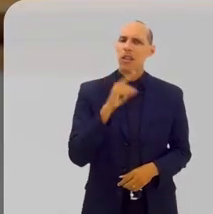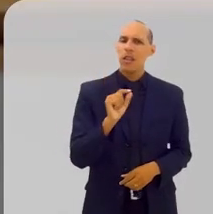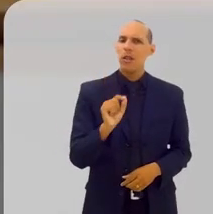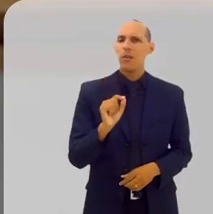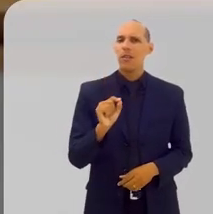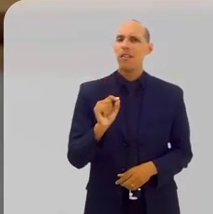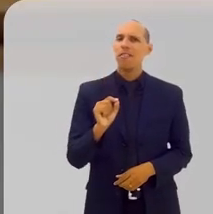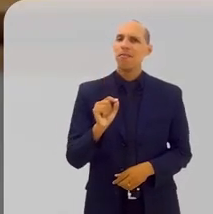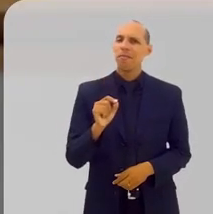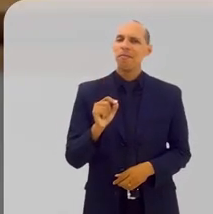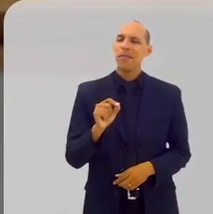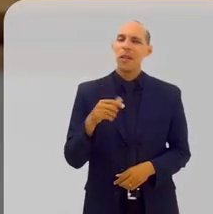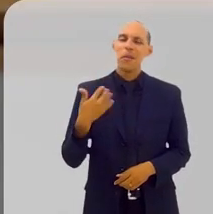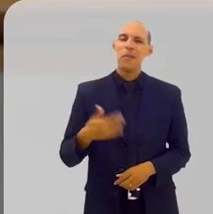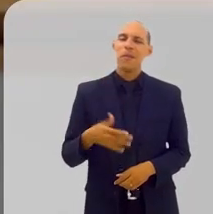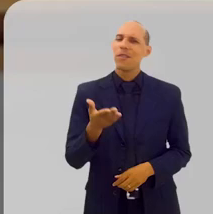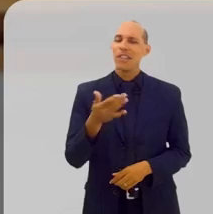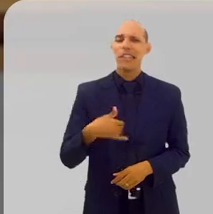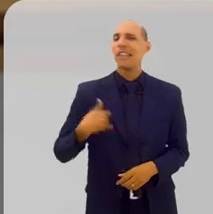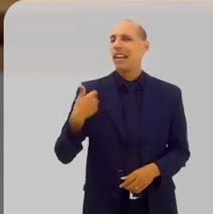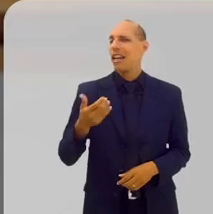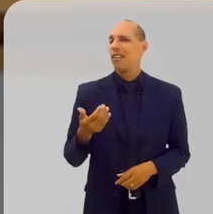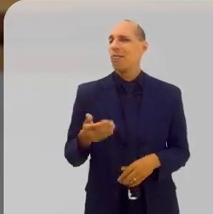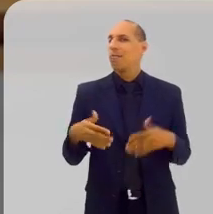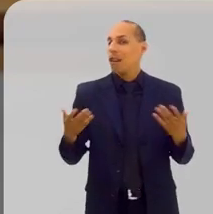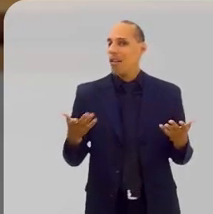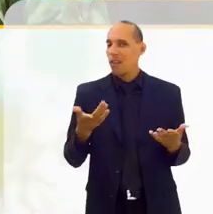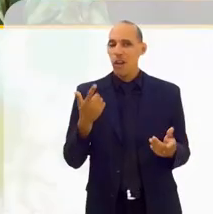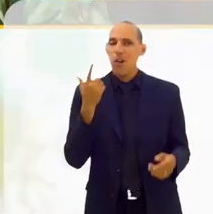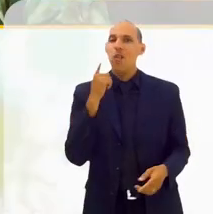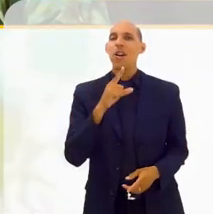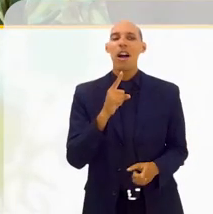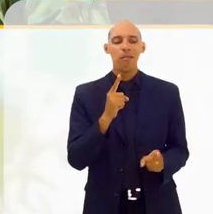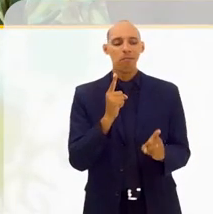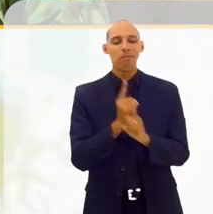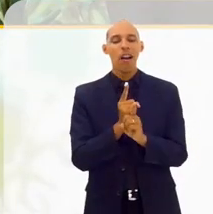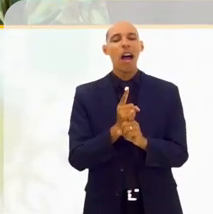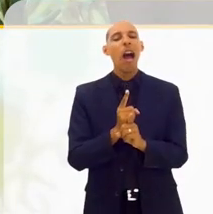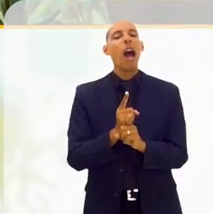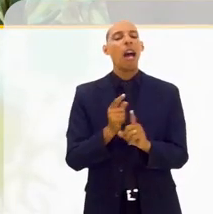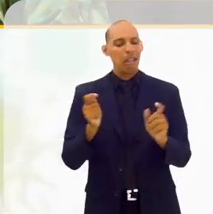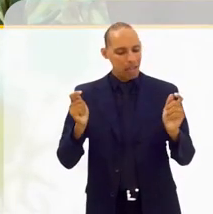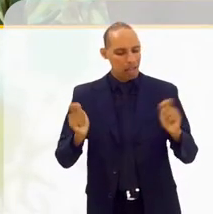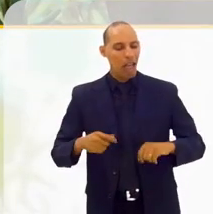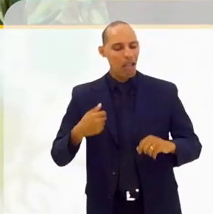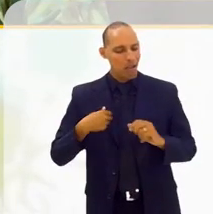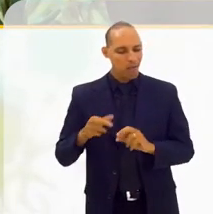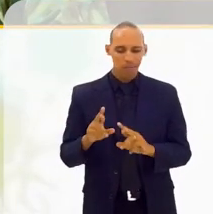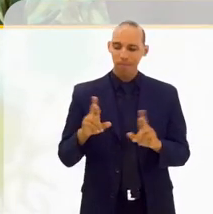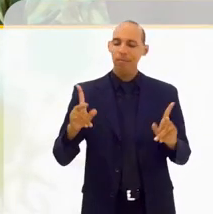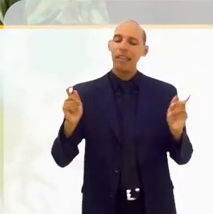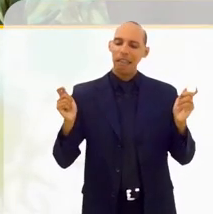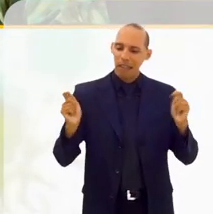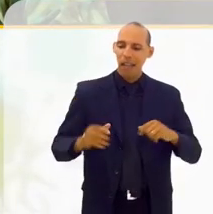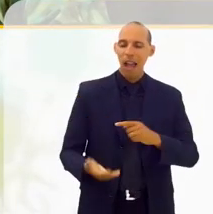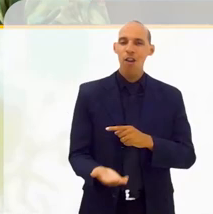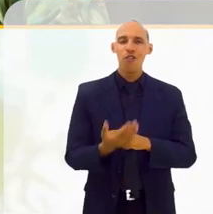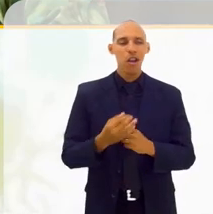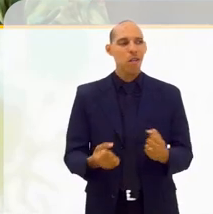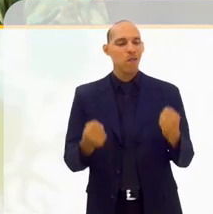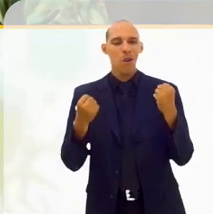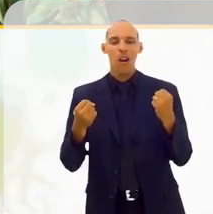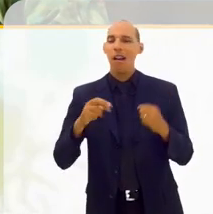conseguiu achar Olha você devia ter quantos anos quando você conseguiu achar que era que aquela diferença